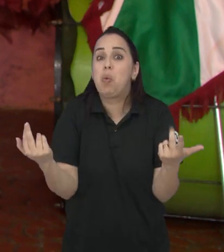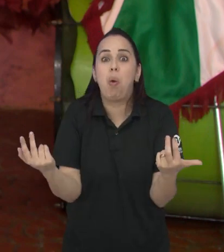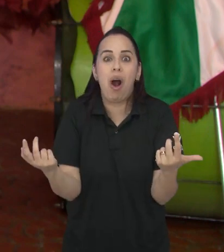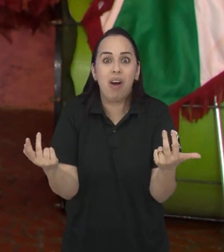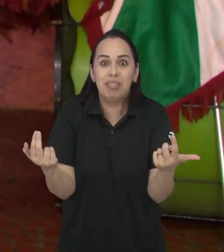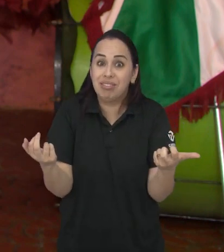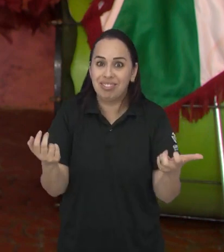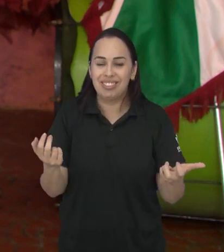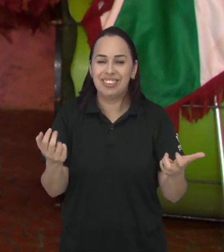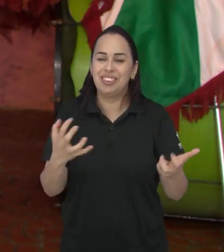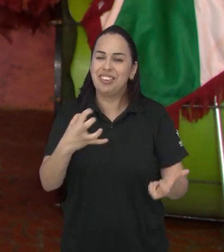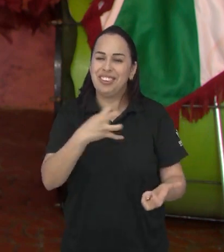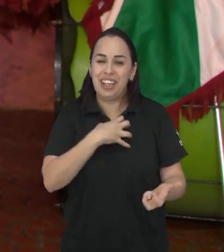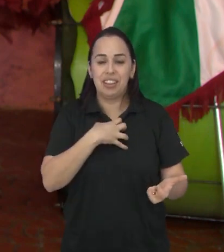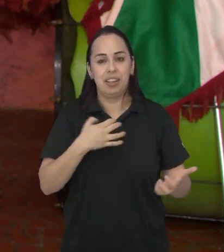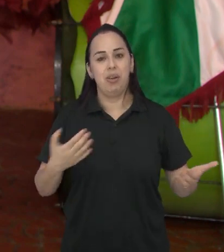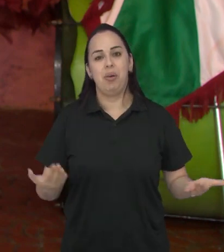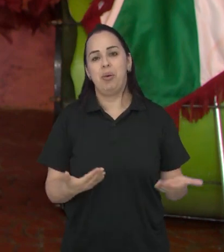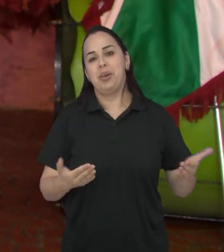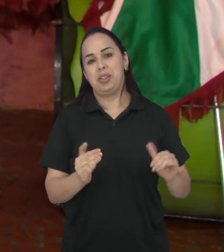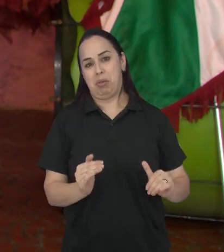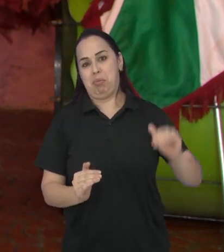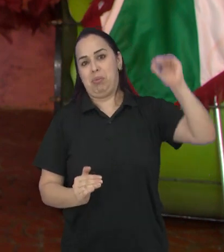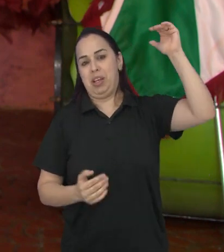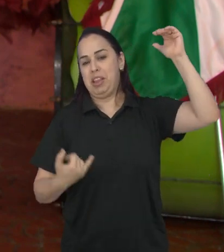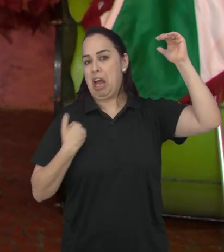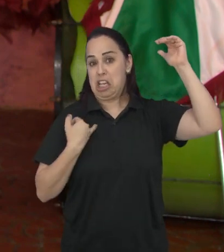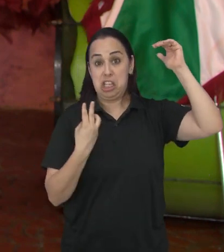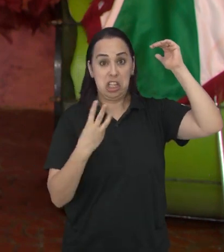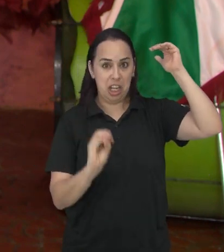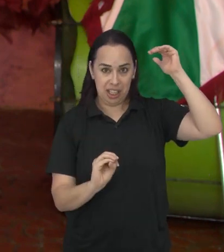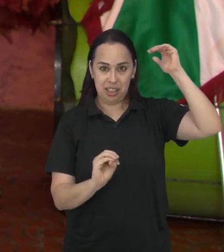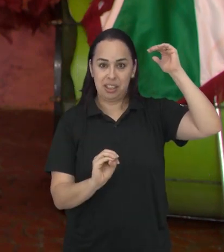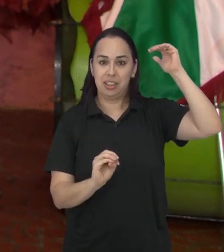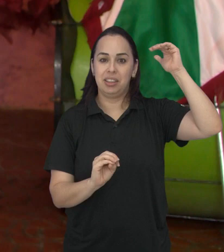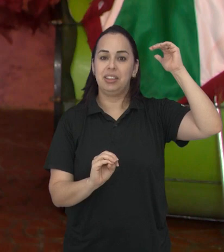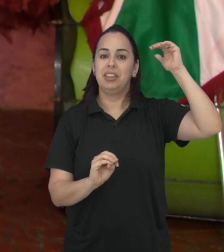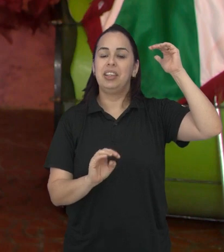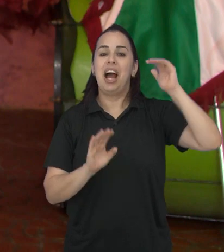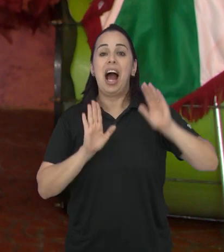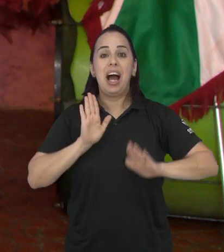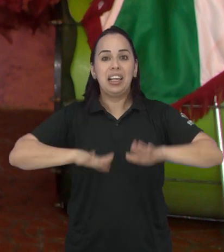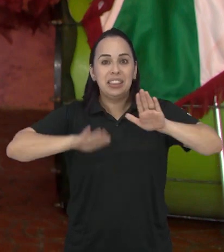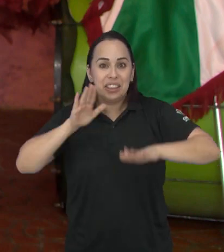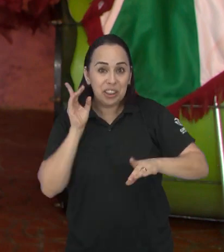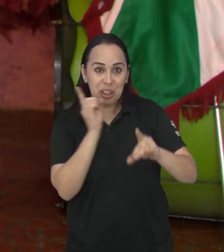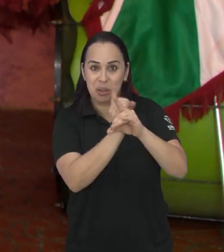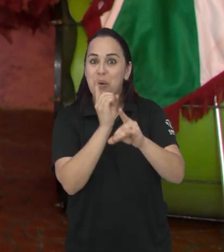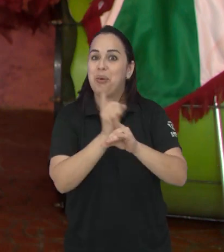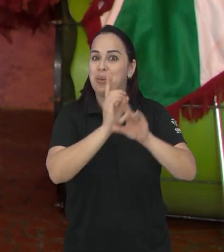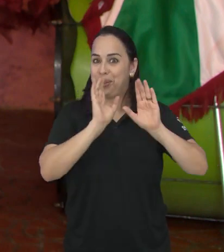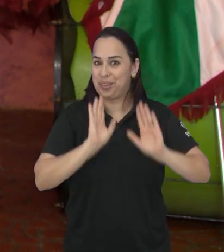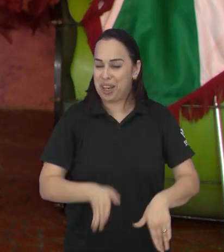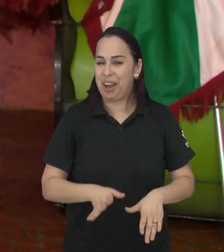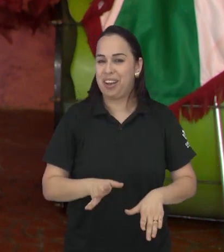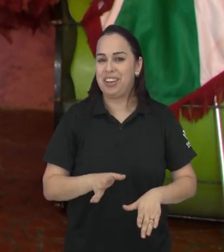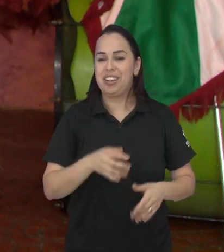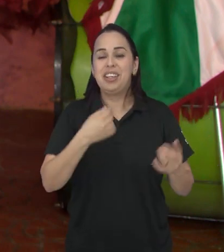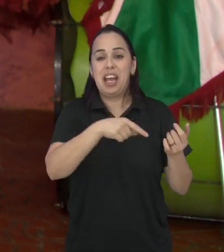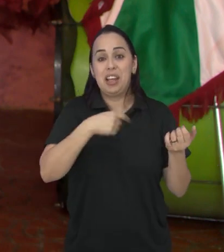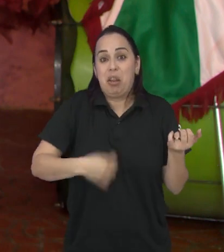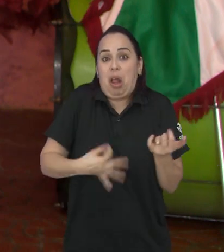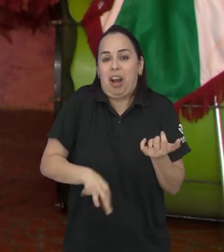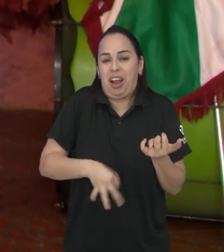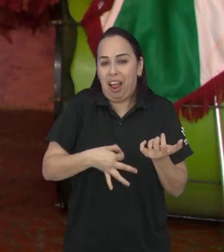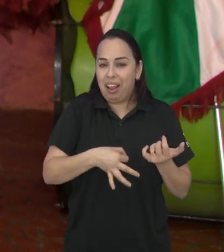ele cantava como se estivesse cantando para valer mesmo. E hoje ele deve estar perto aí dos seus 30 anos. E até acontece um fato, de vez em quando eu